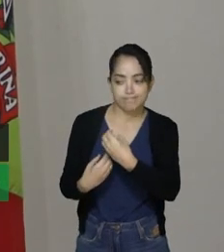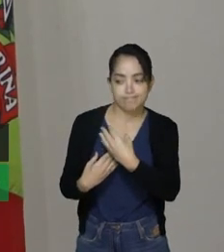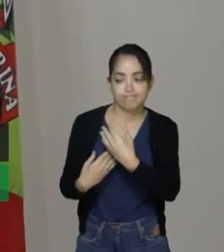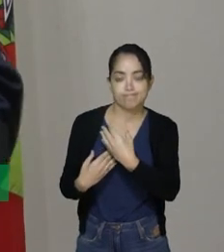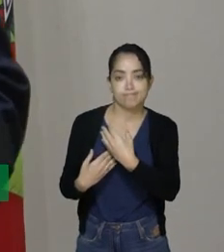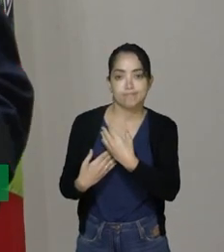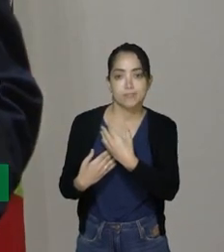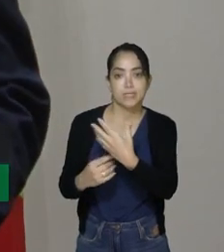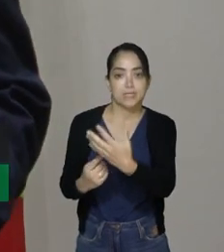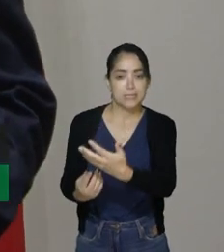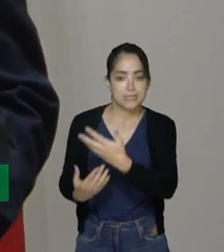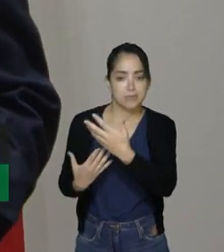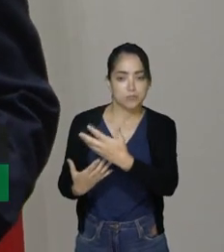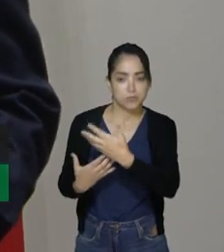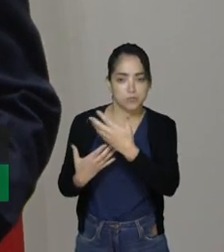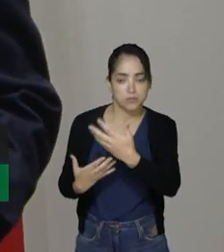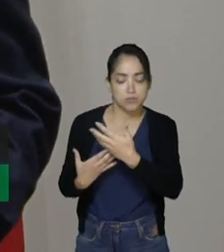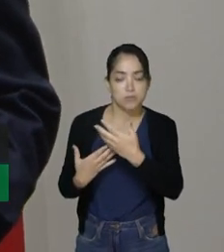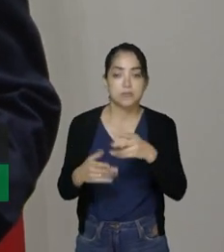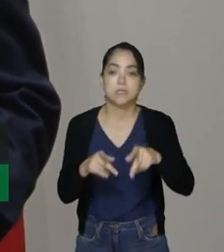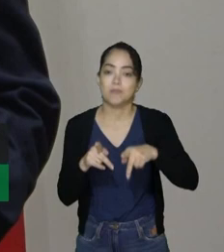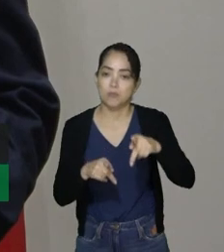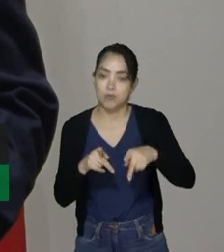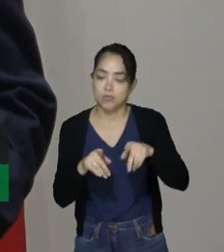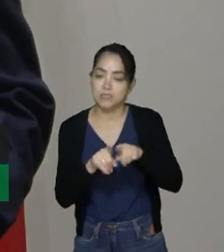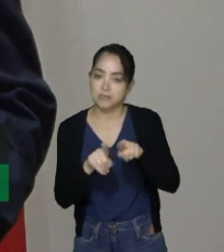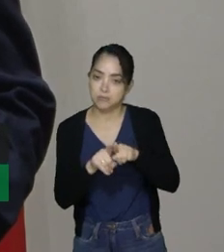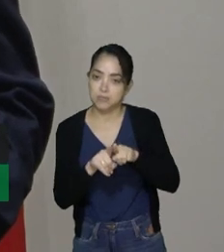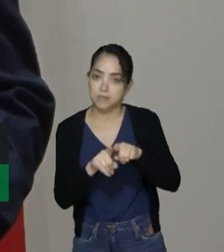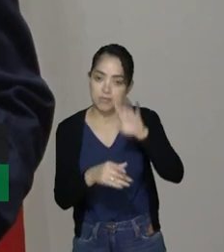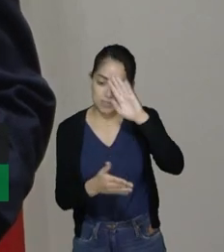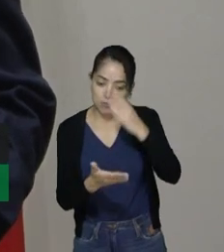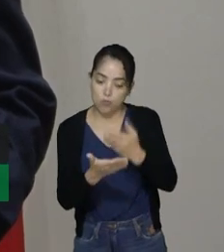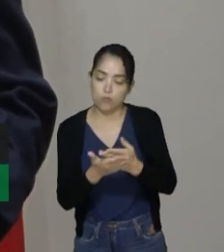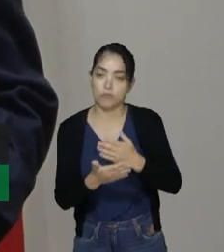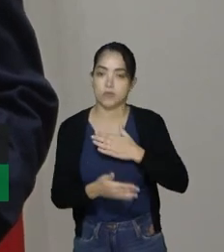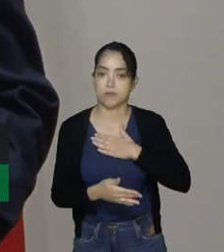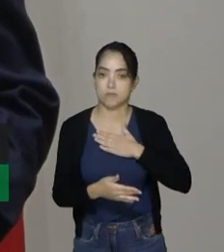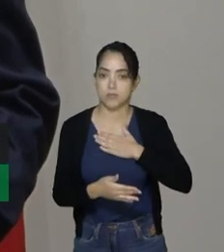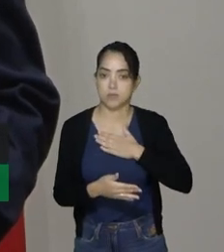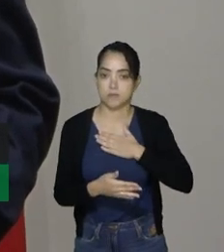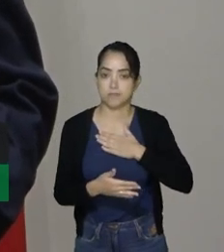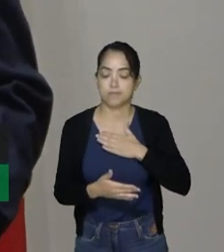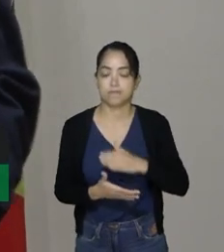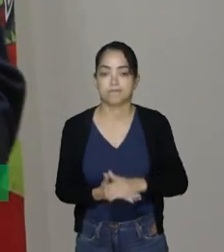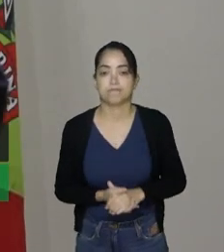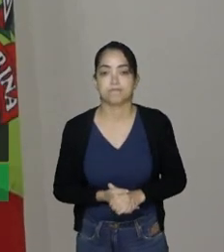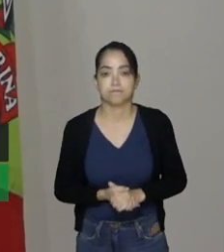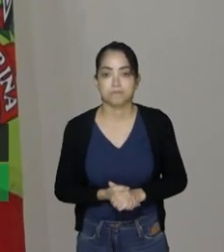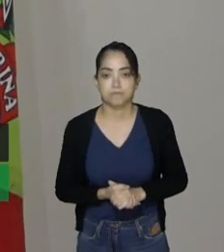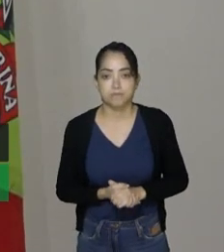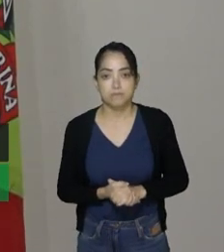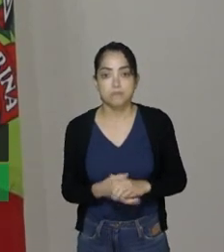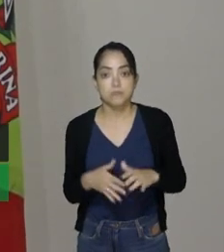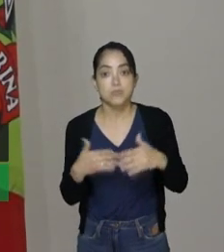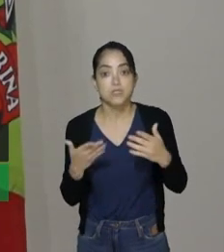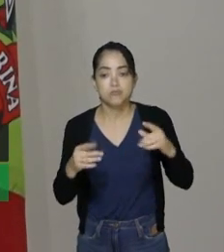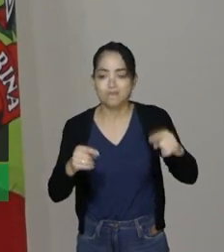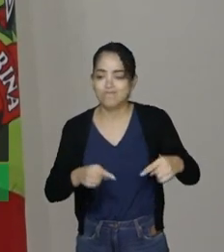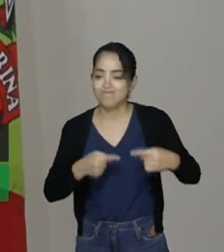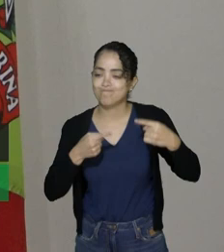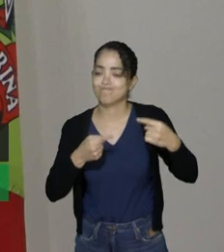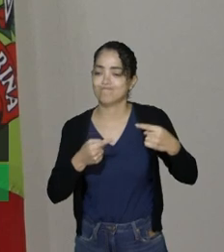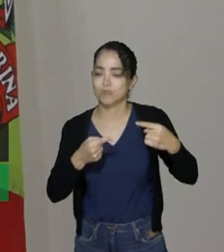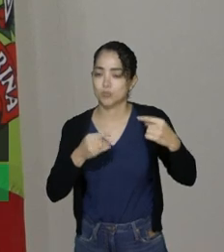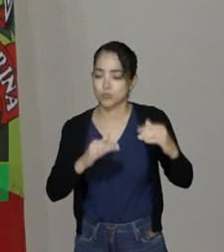e da população que me deu o crédito, não estava fazendo certo. E esse foi o maior desafio da minha